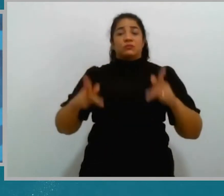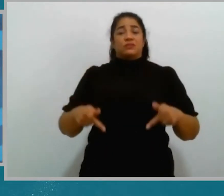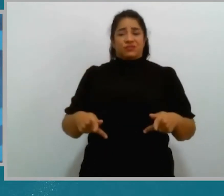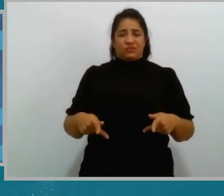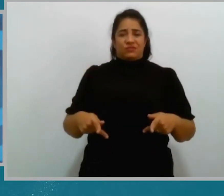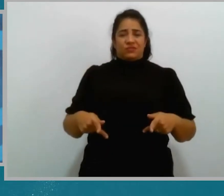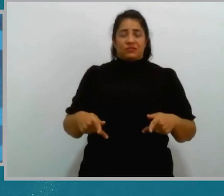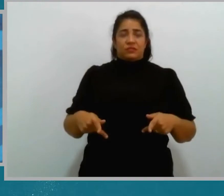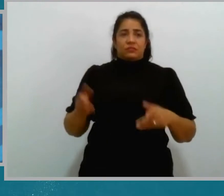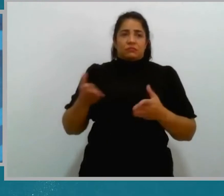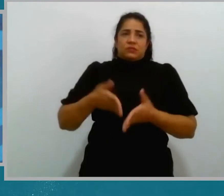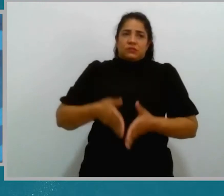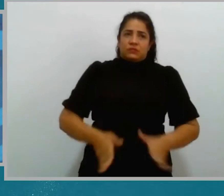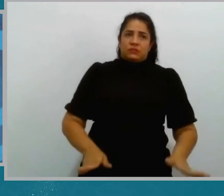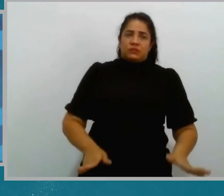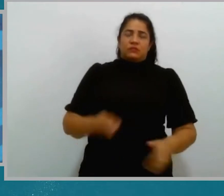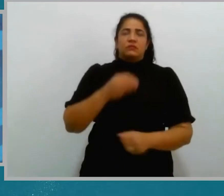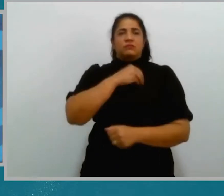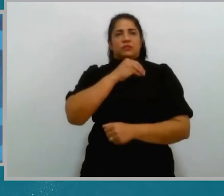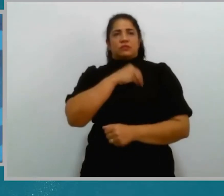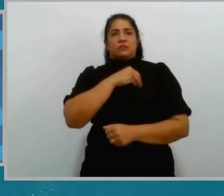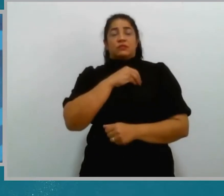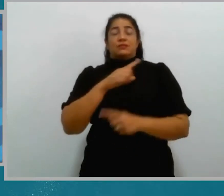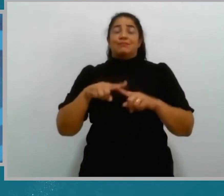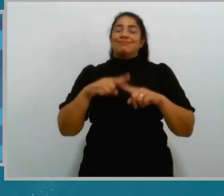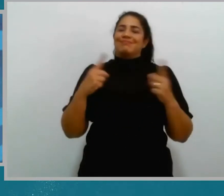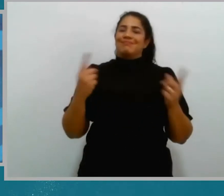mãe. Mas Jesus não.